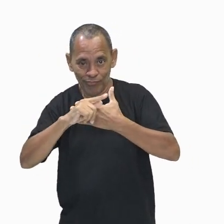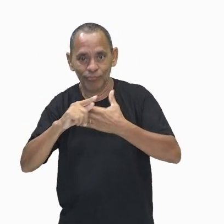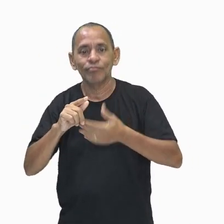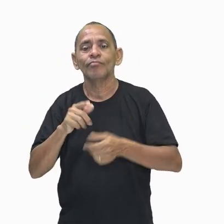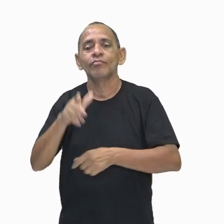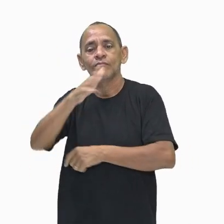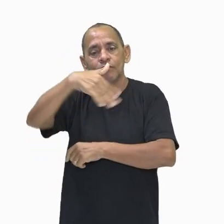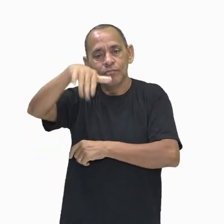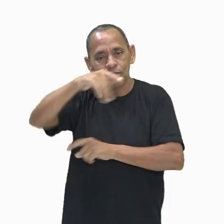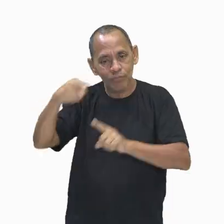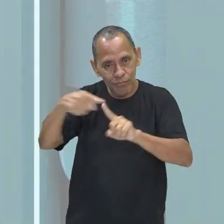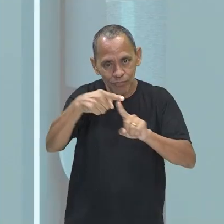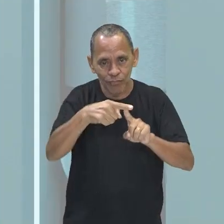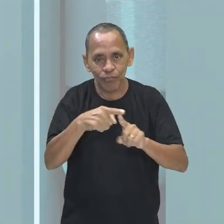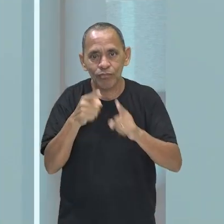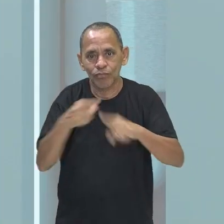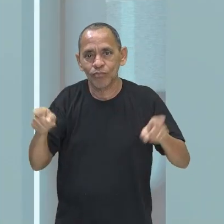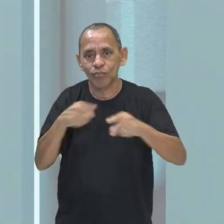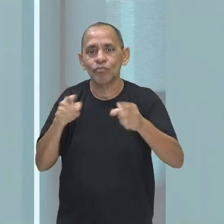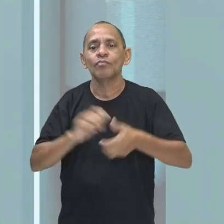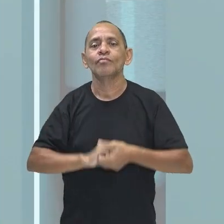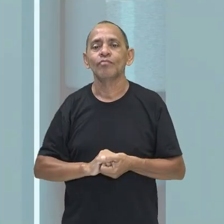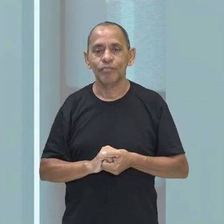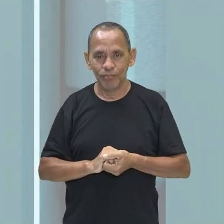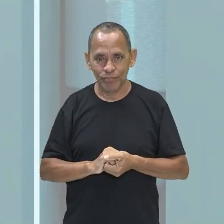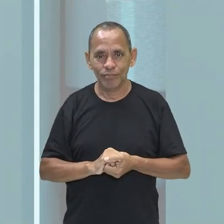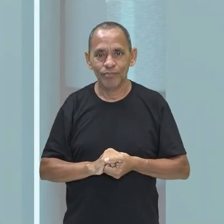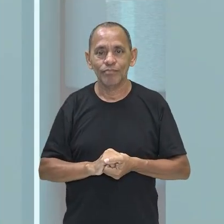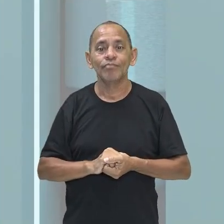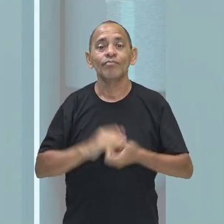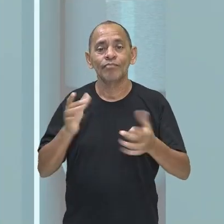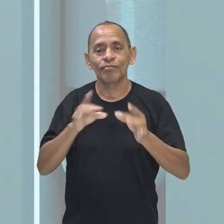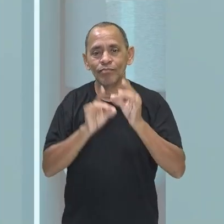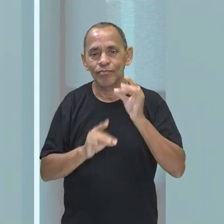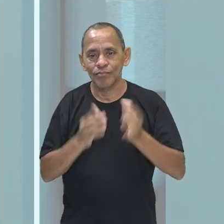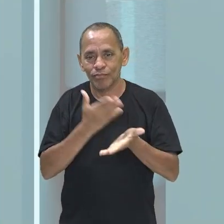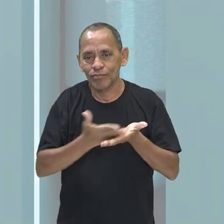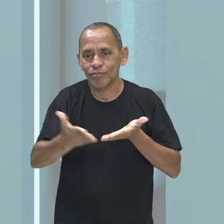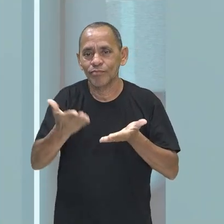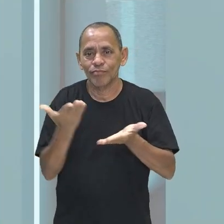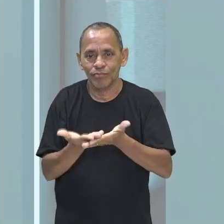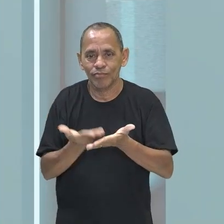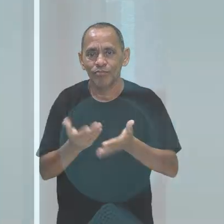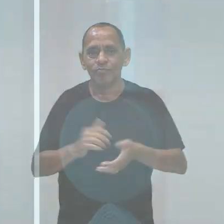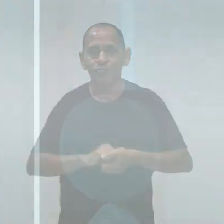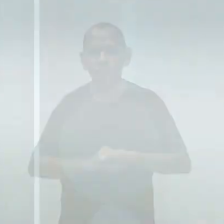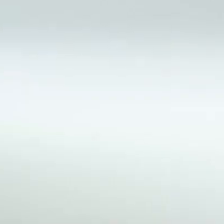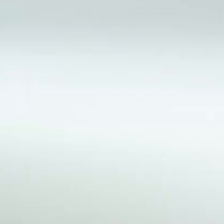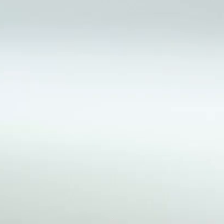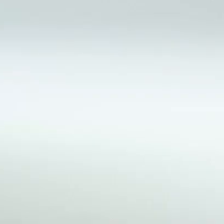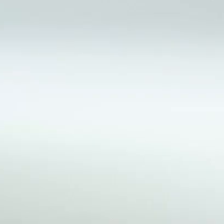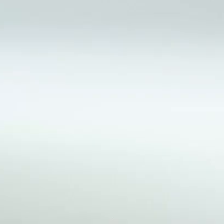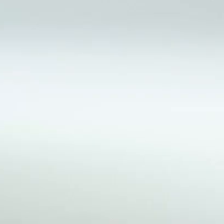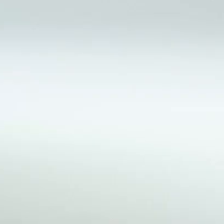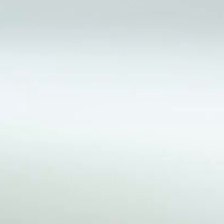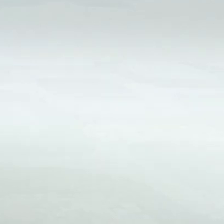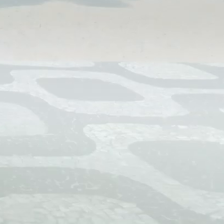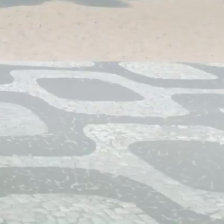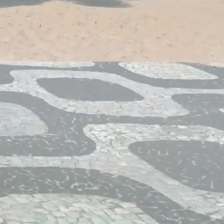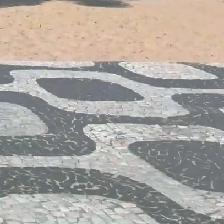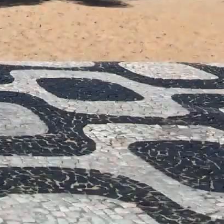musical bossa nova. Certo? Então, vamos dar início à nossa aula.